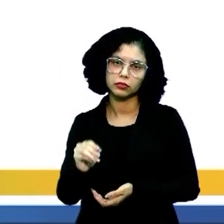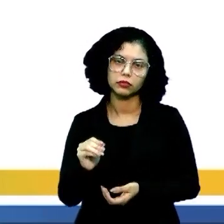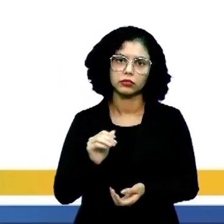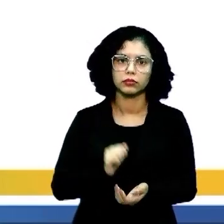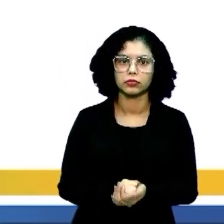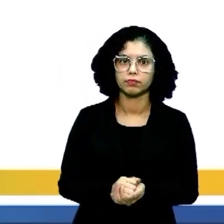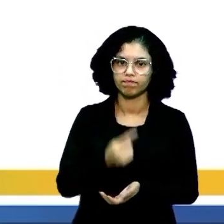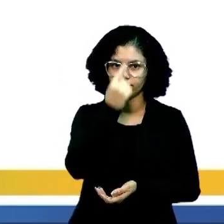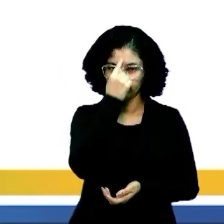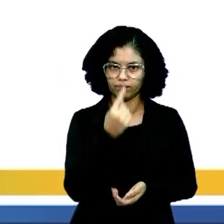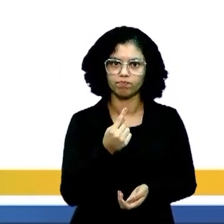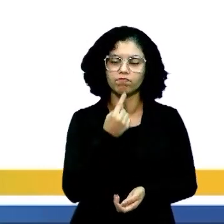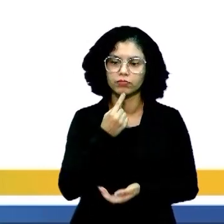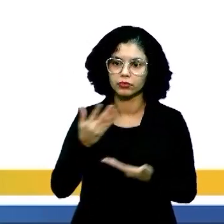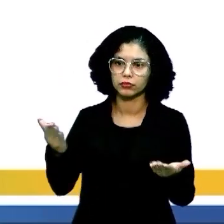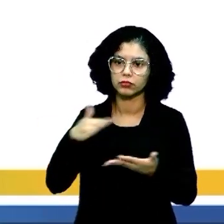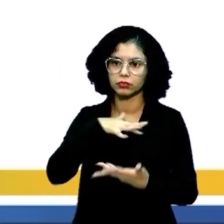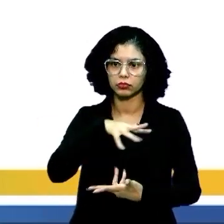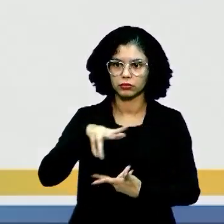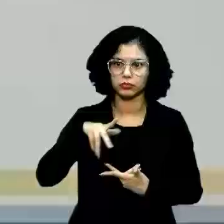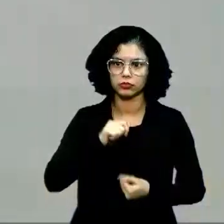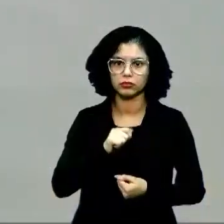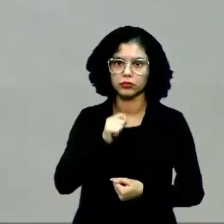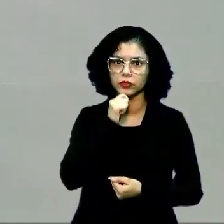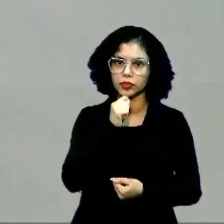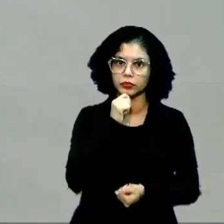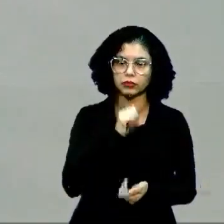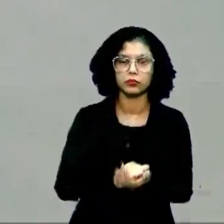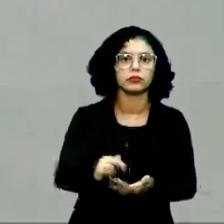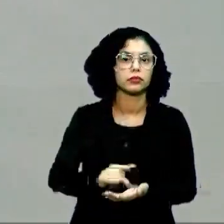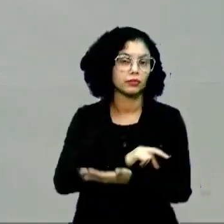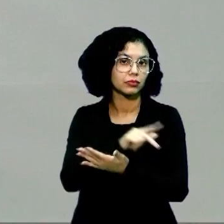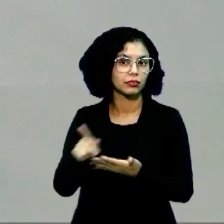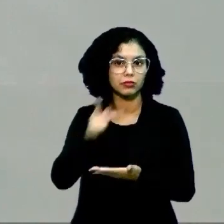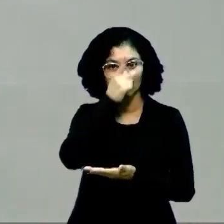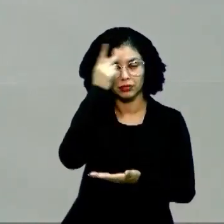uma cena que marcou o mundo, onde centenas de